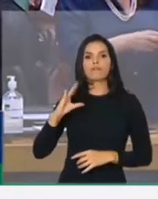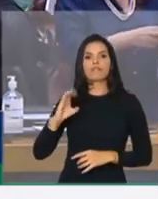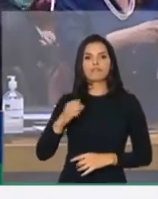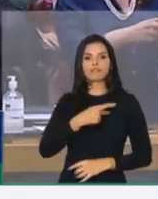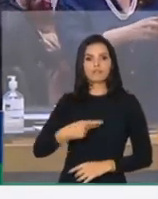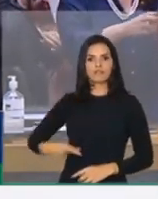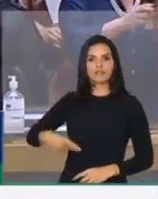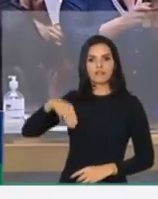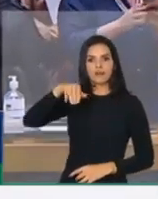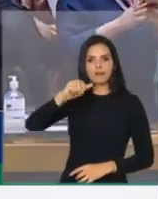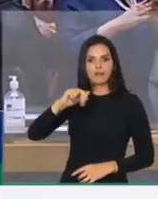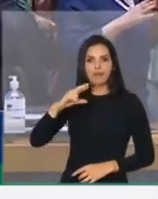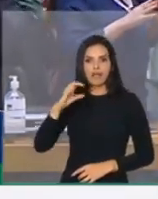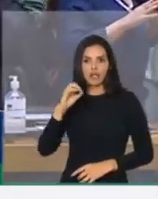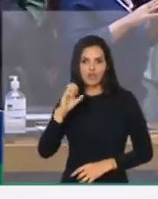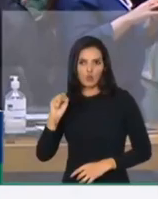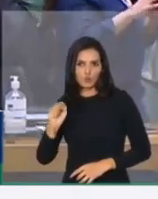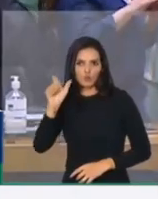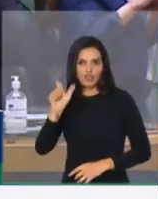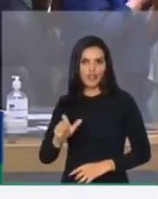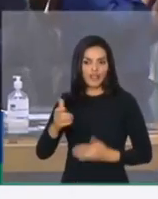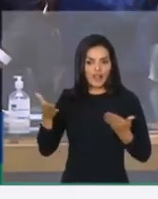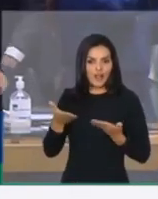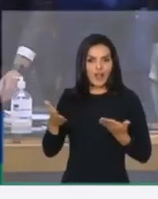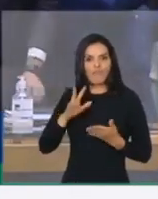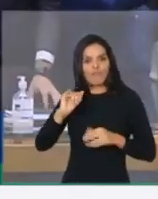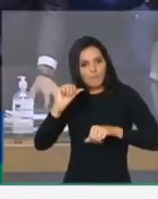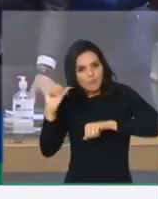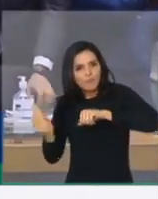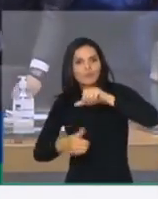Marcos Pereira. Já já a gente vai saber quem será o novo.